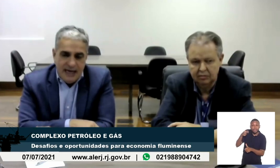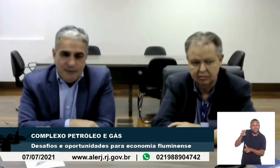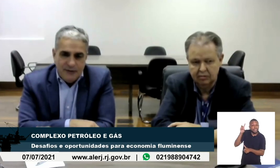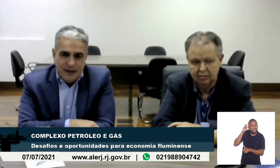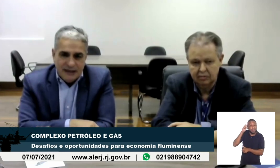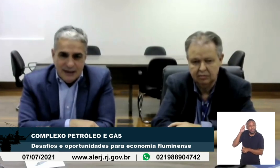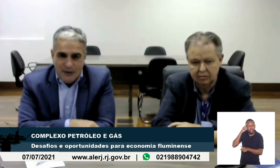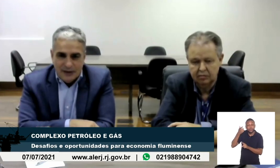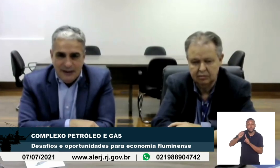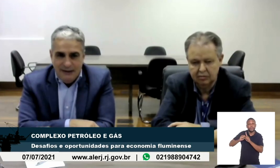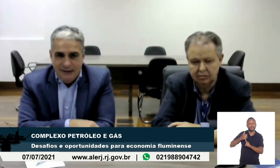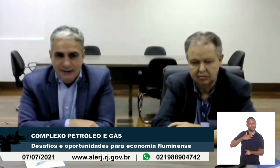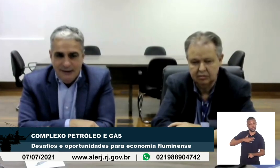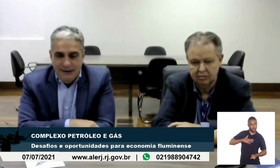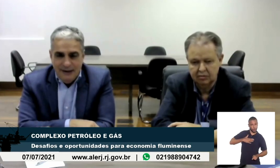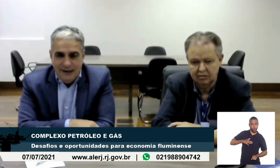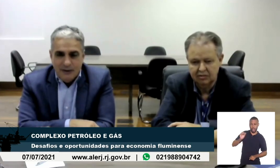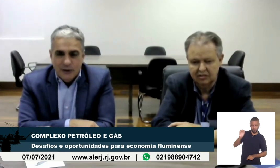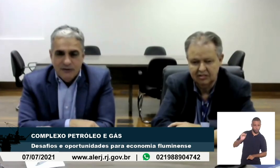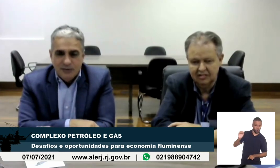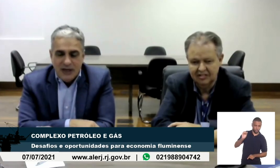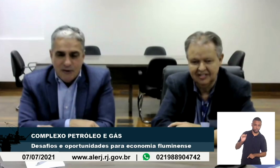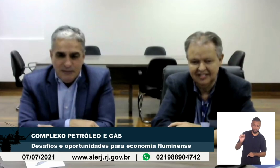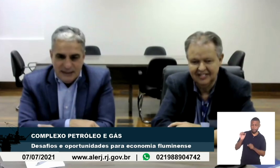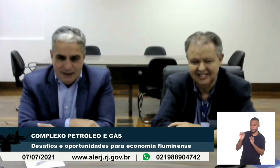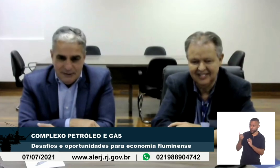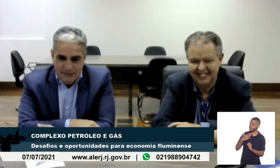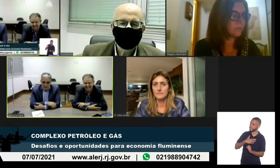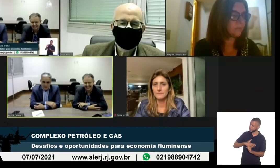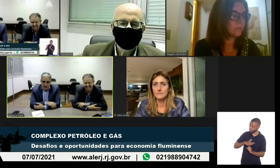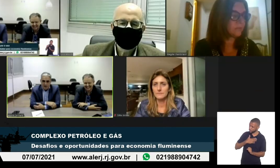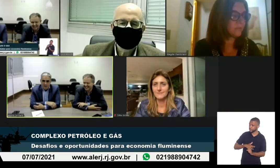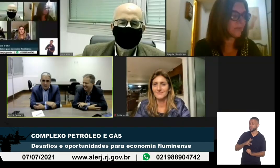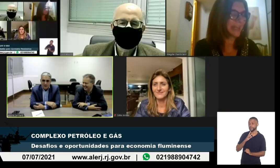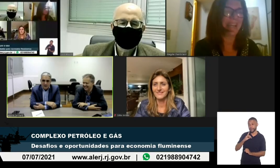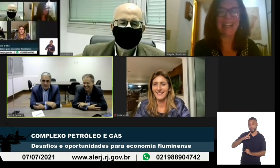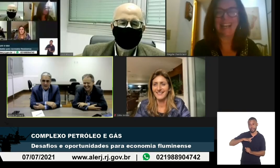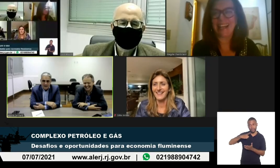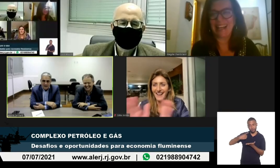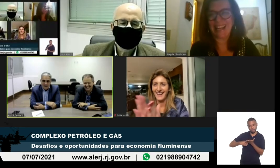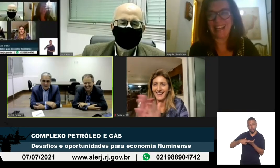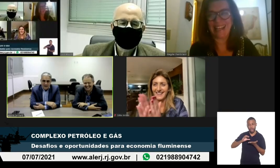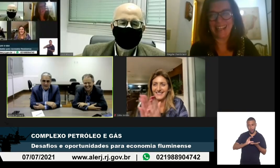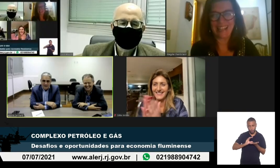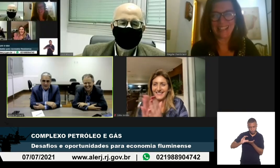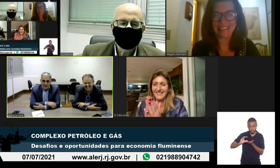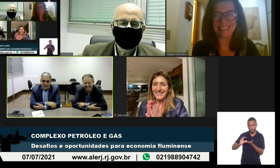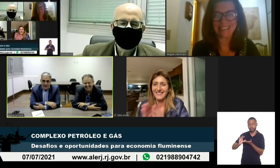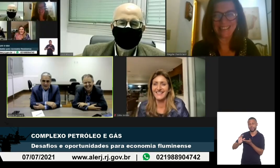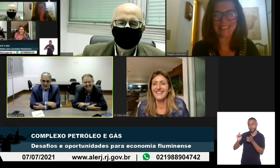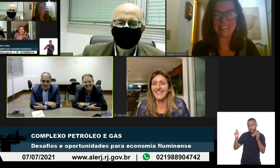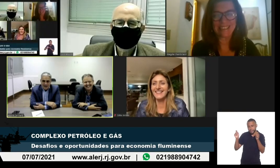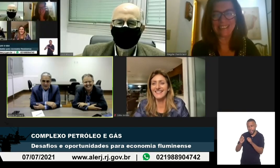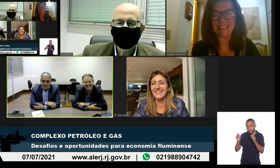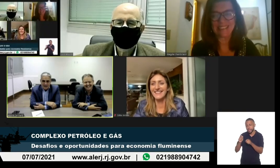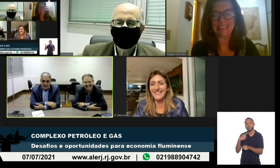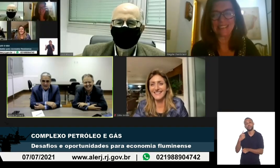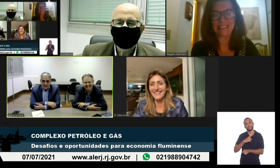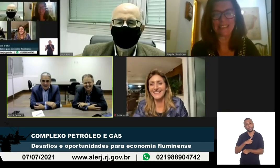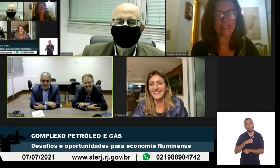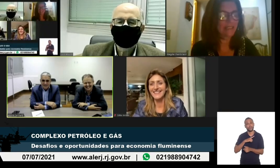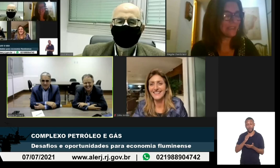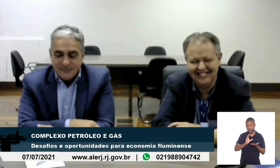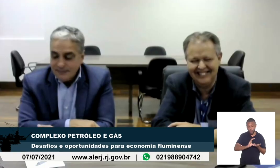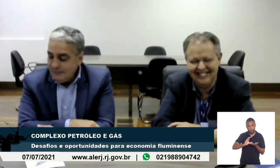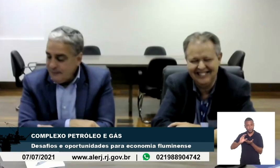E, Célia, pode ficar tranquila que em agosto vamos ter a comissão. De uma forma ou de outra, teremos a comissão.